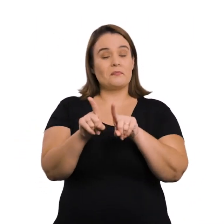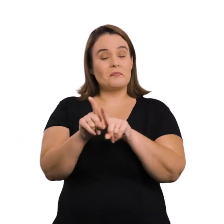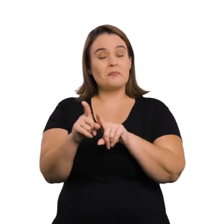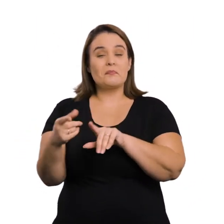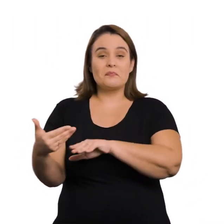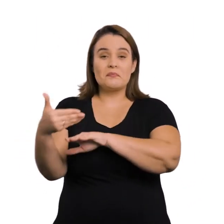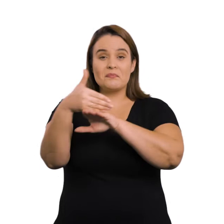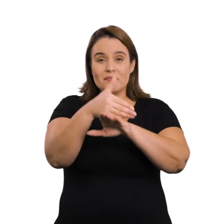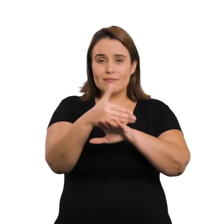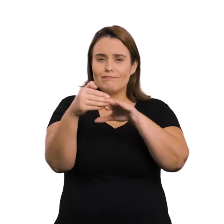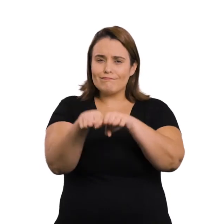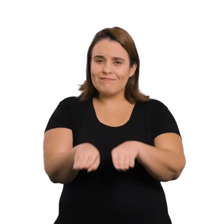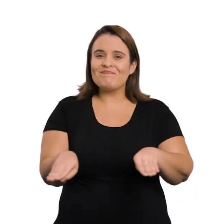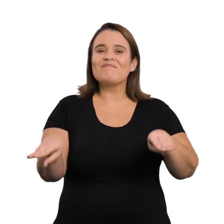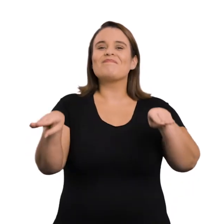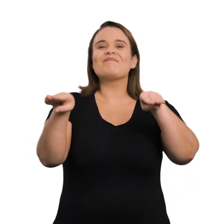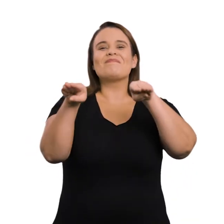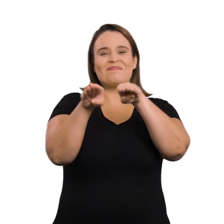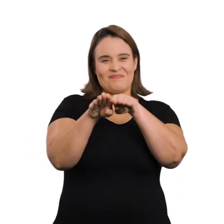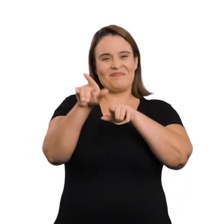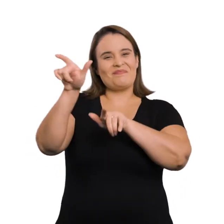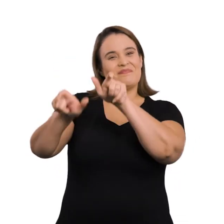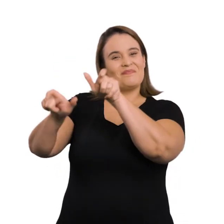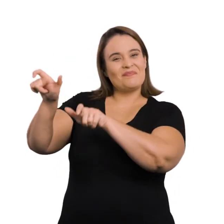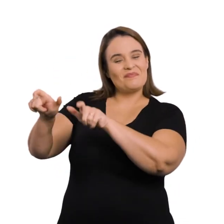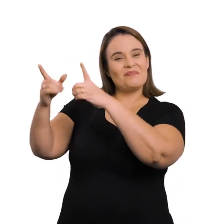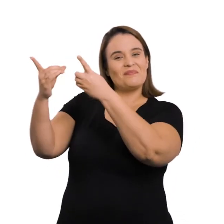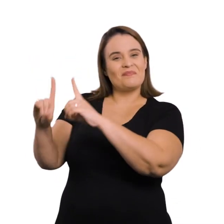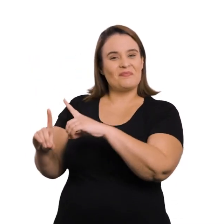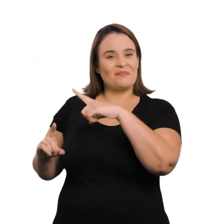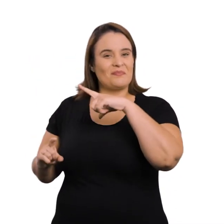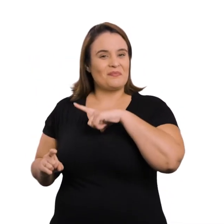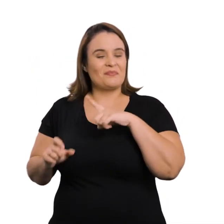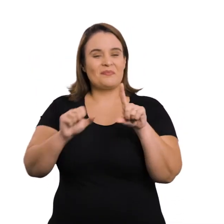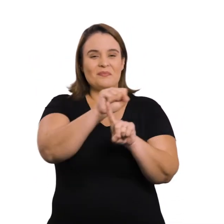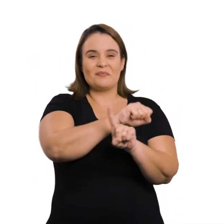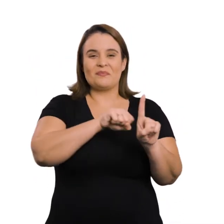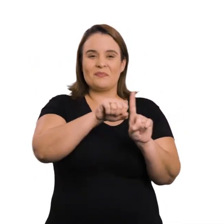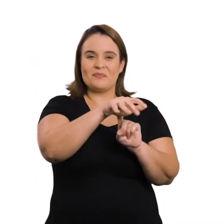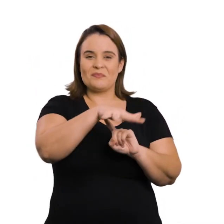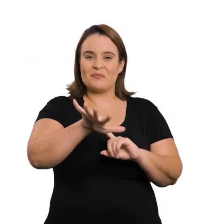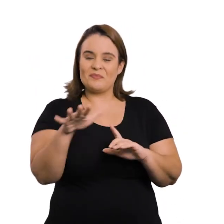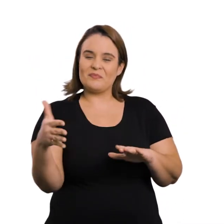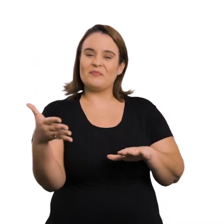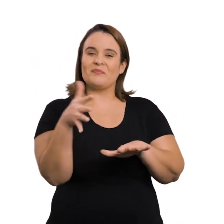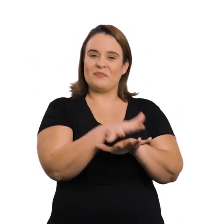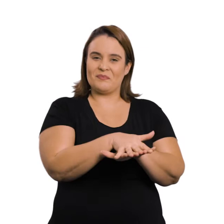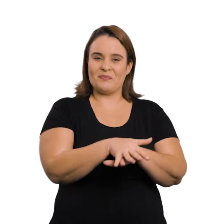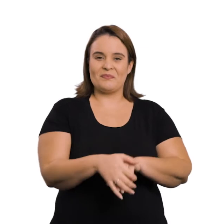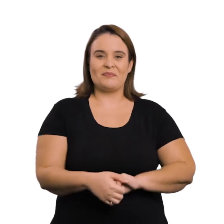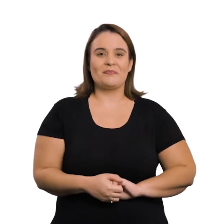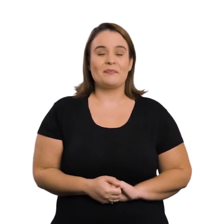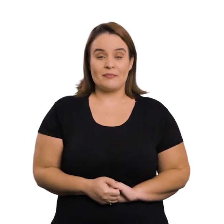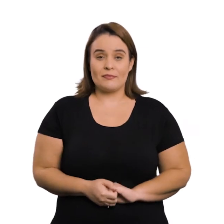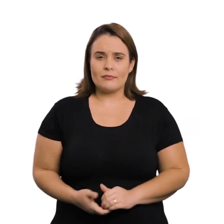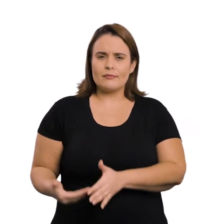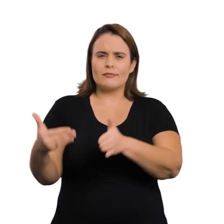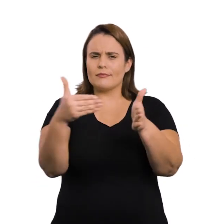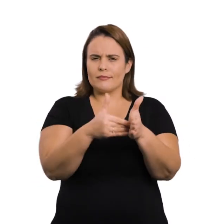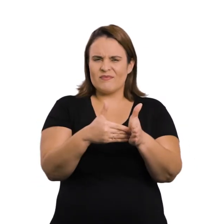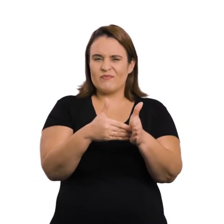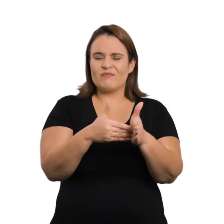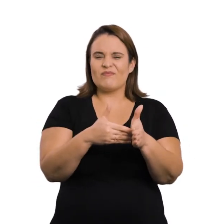e para a participação de forma igualitária das pessoas com deficiência na sociedade. Barreiras